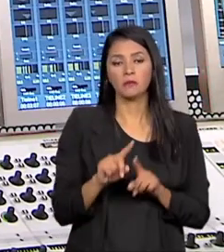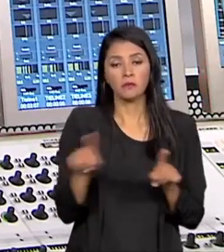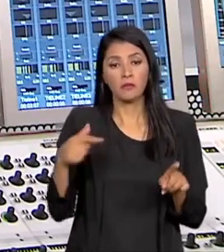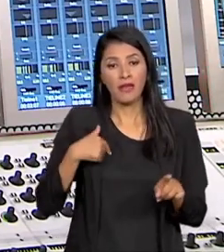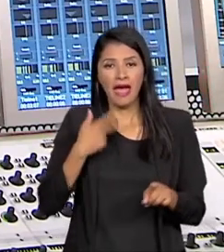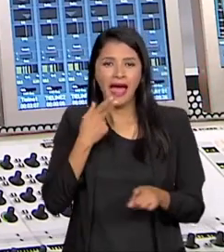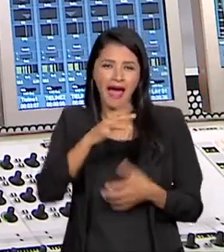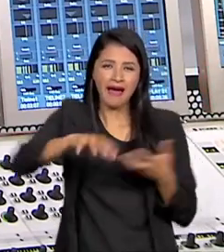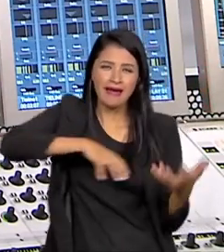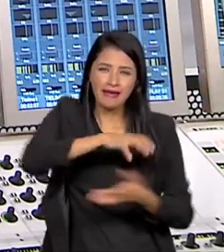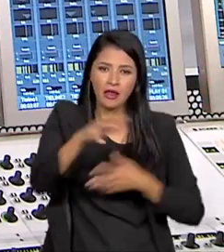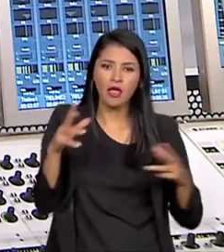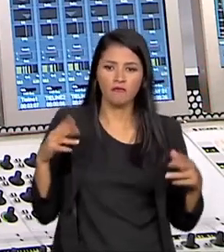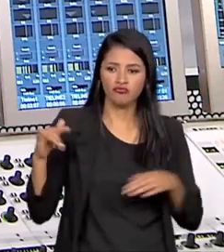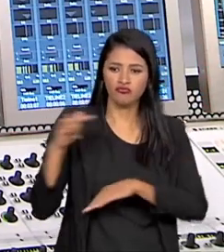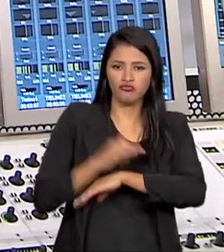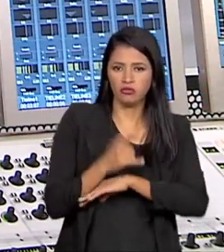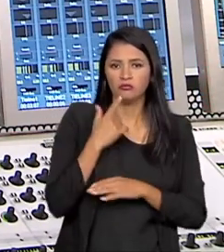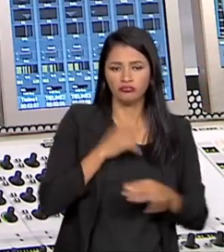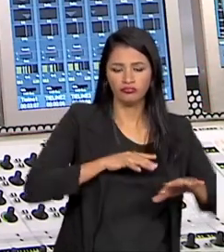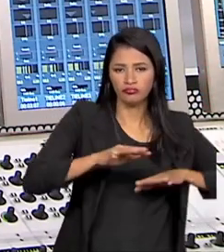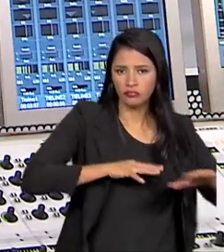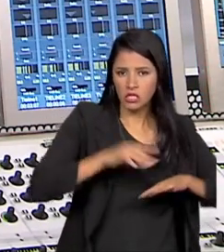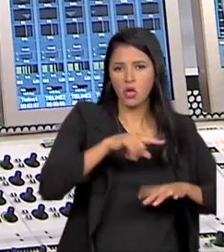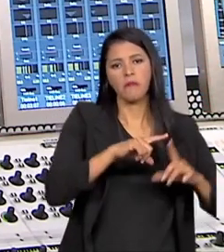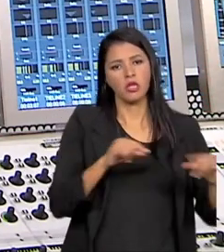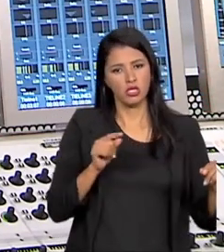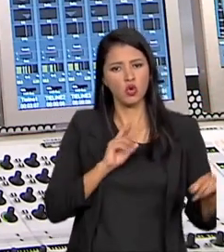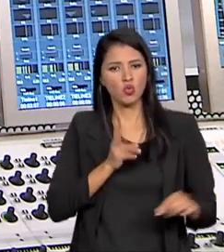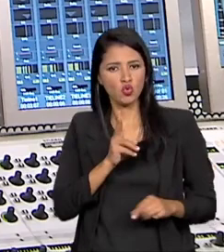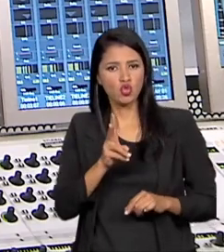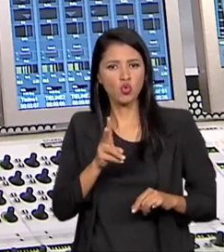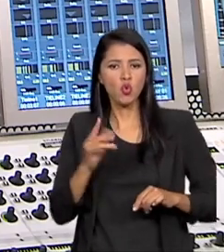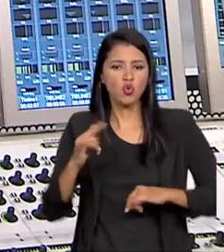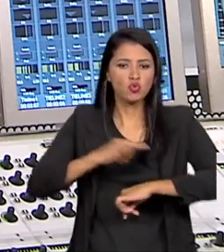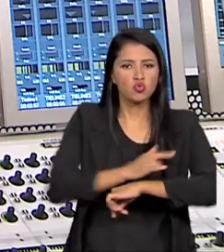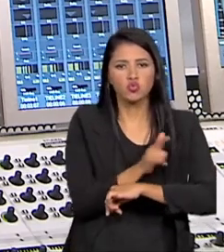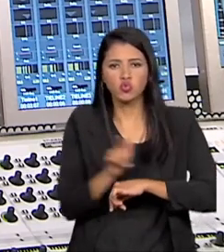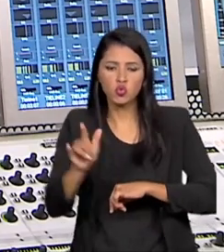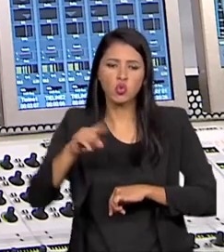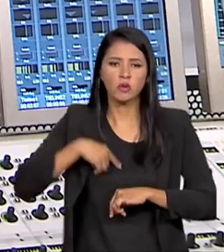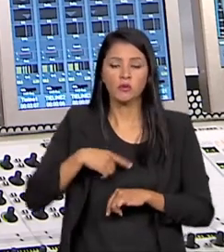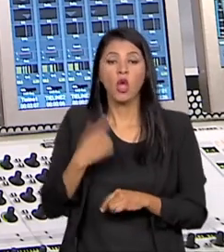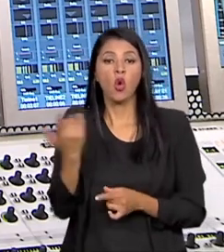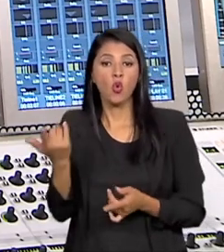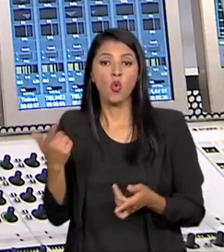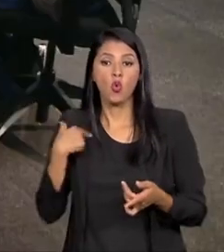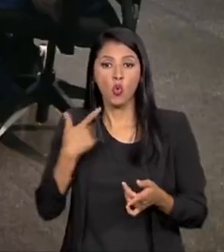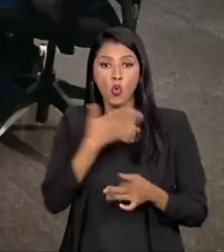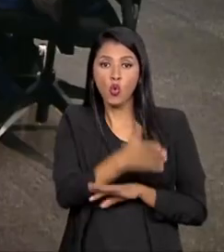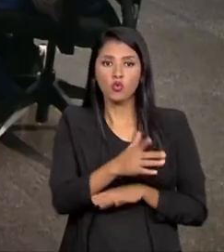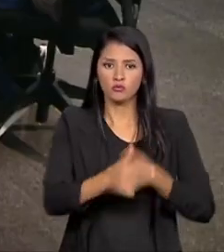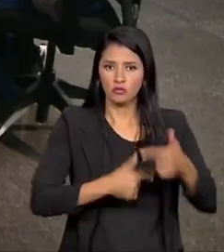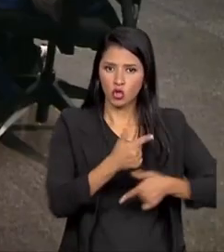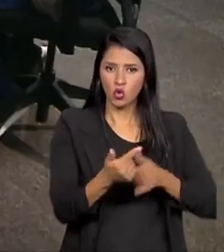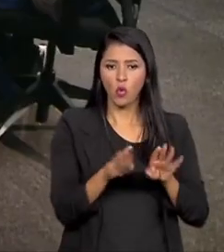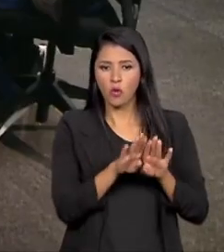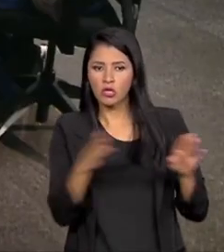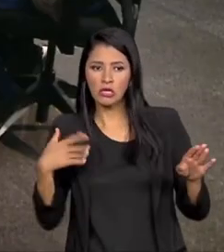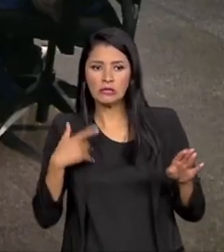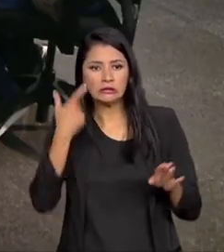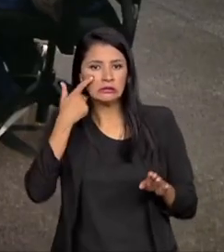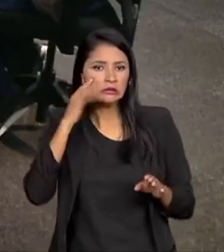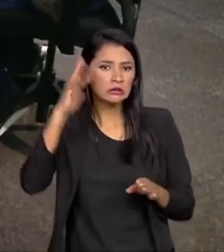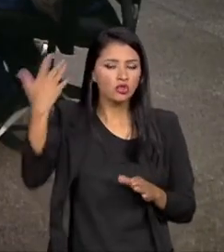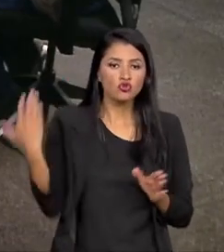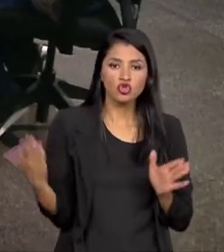aeronautas a movimentação no aeroporto de Brasília continua o agente de portaria Antônio Gilson decidiu chegar mais cedo para evitar